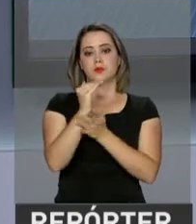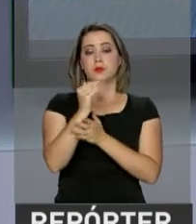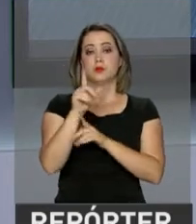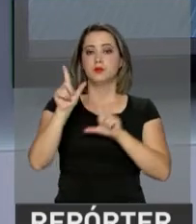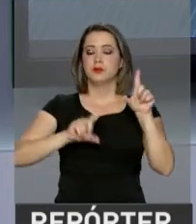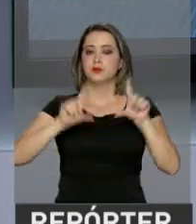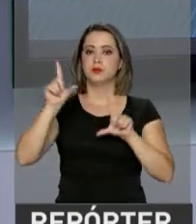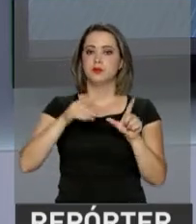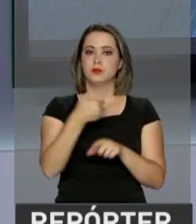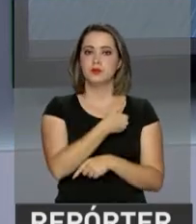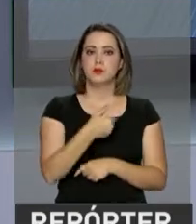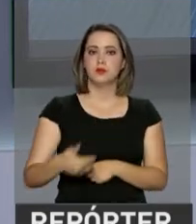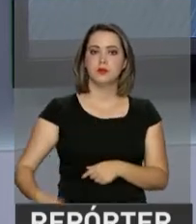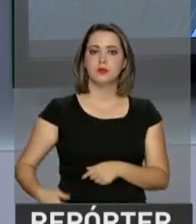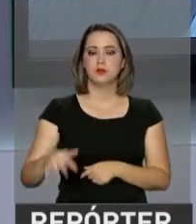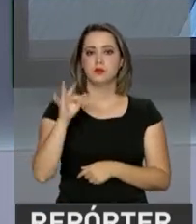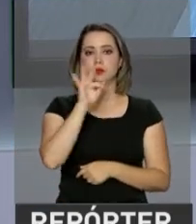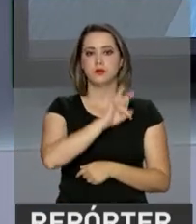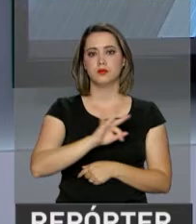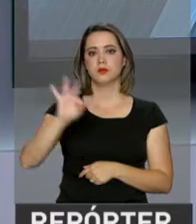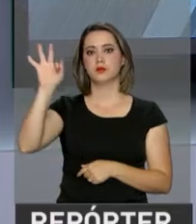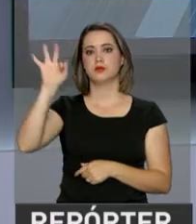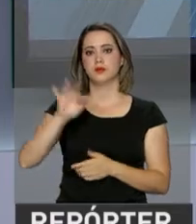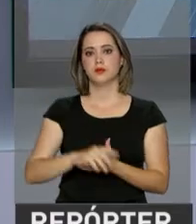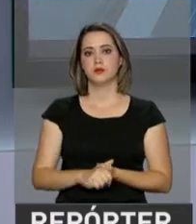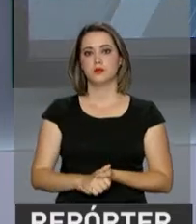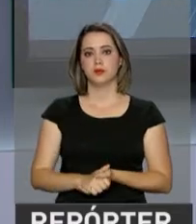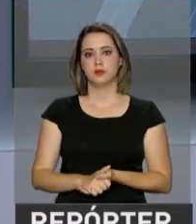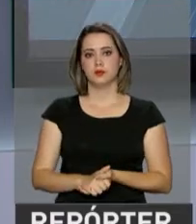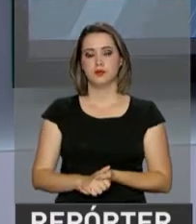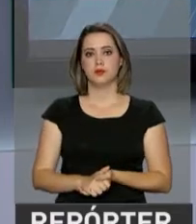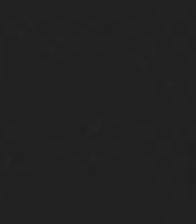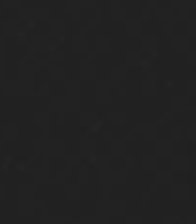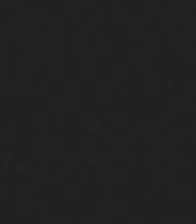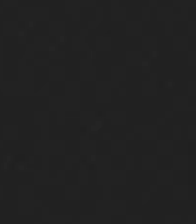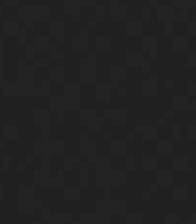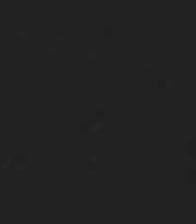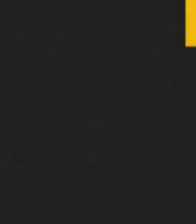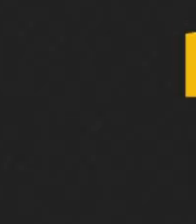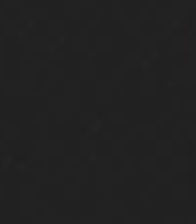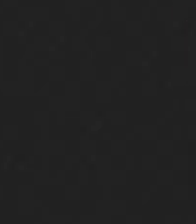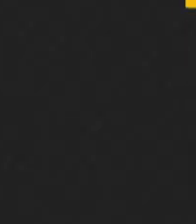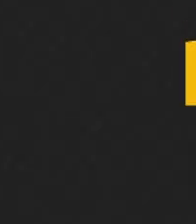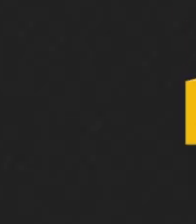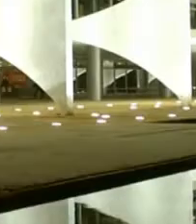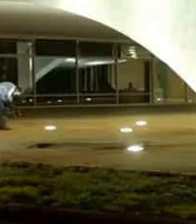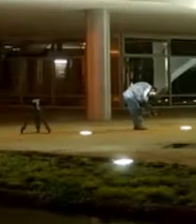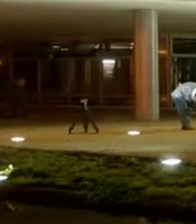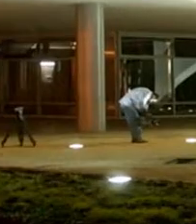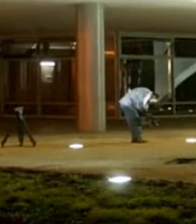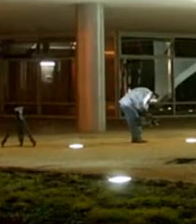e continue com a gente aqui na NBR, a TV do Governo Federal.